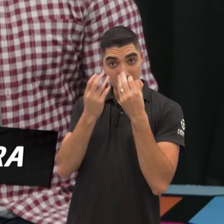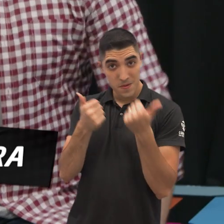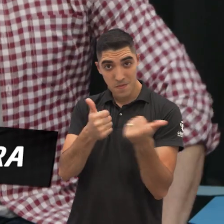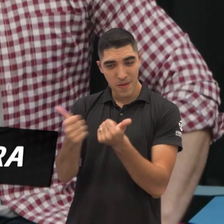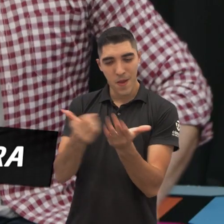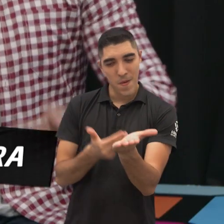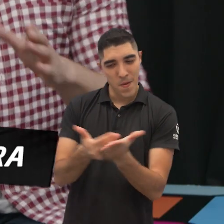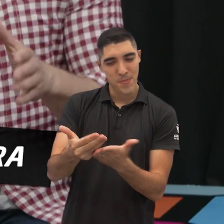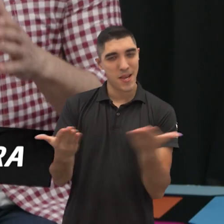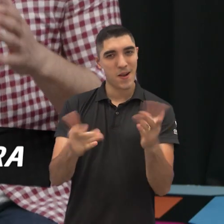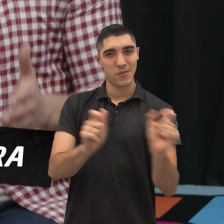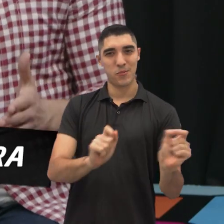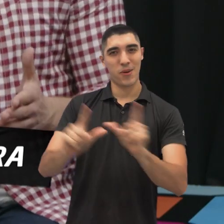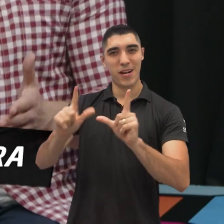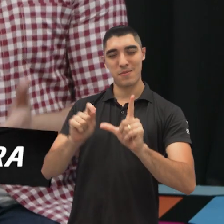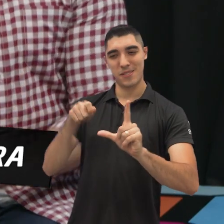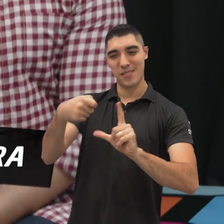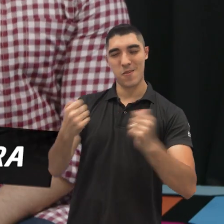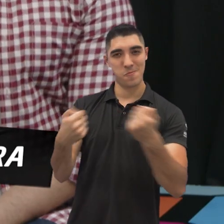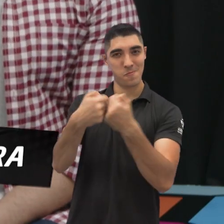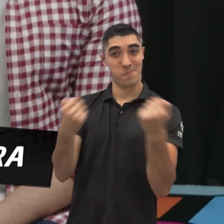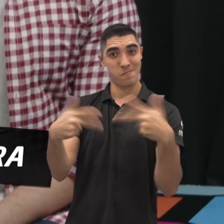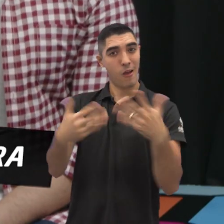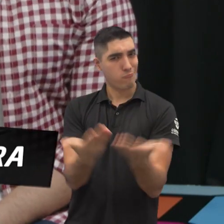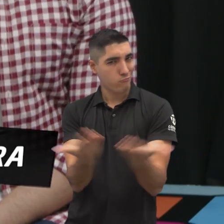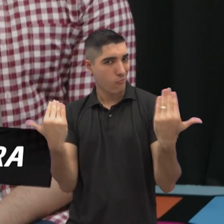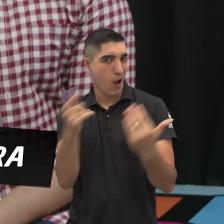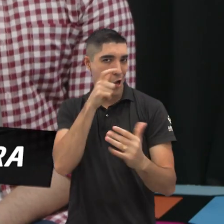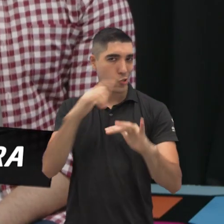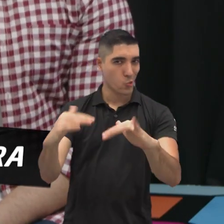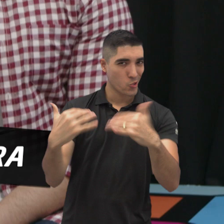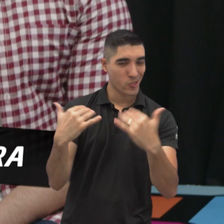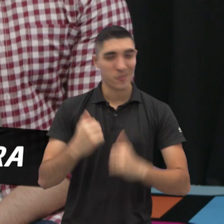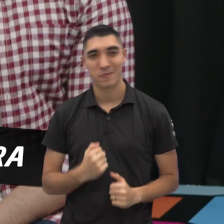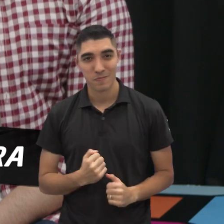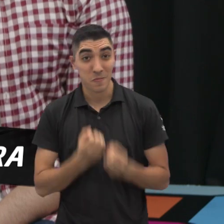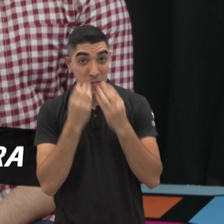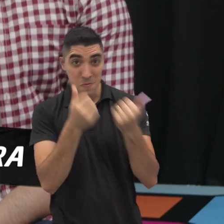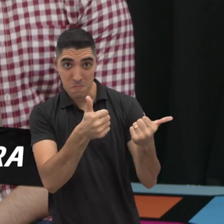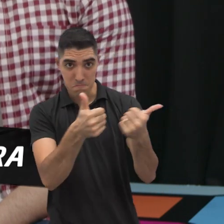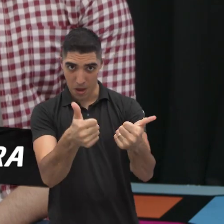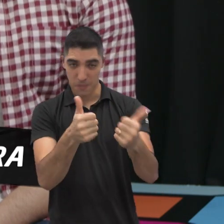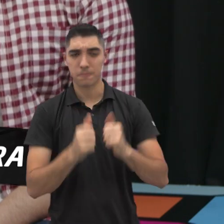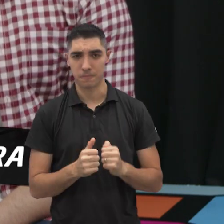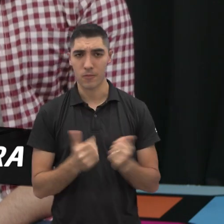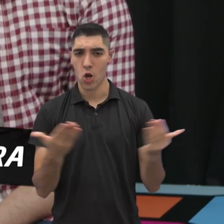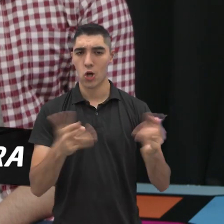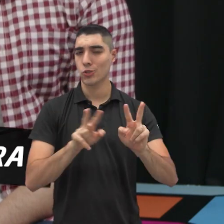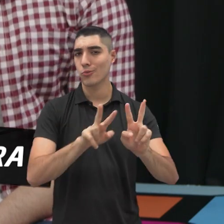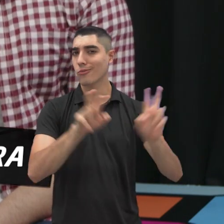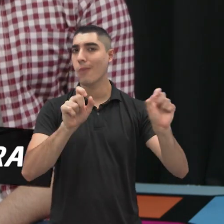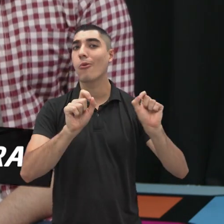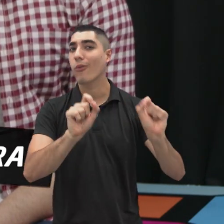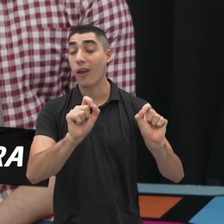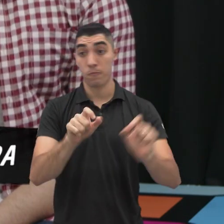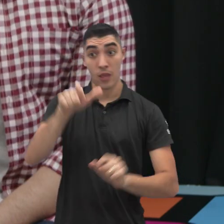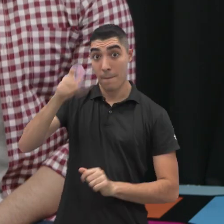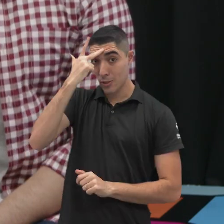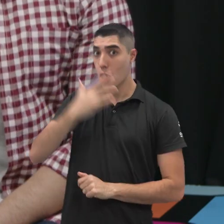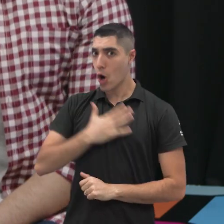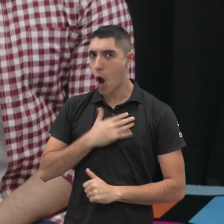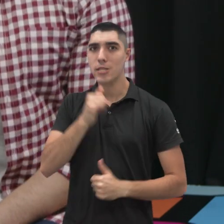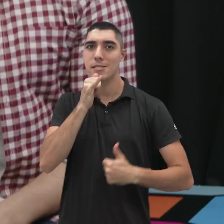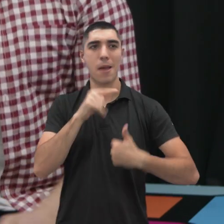Fala aí pessoal, tudo bem? Chega mais porque tá começando mais um Tá Ligado na Cidade aqui na TV Câmara. Beleza, galera? Hoje o nosso tema